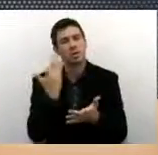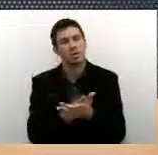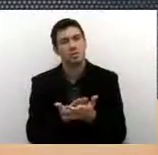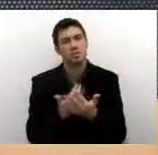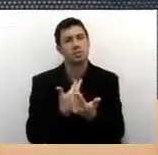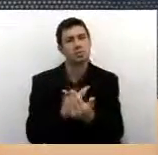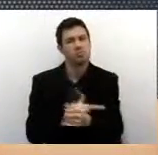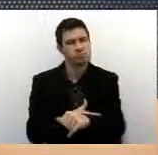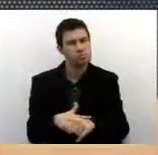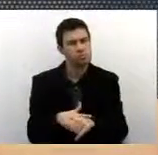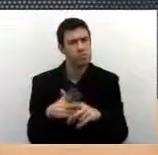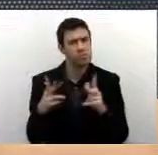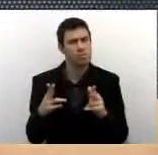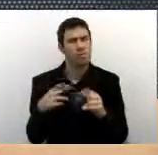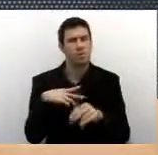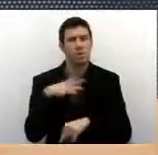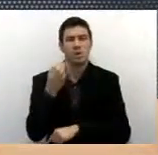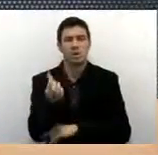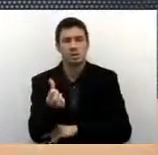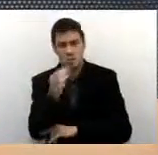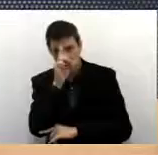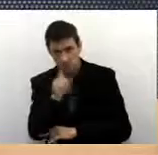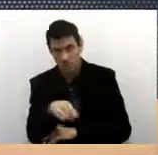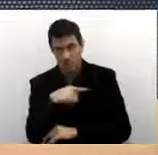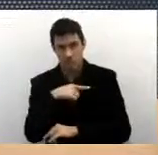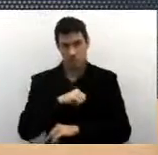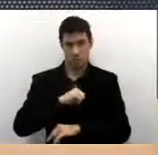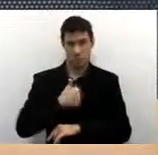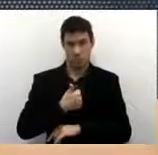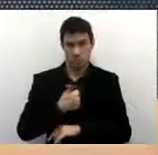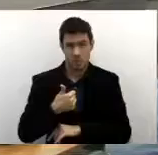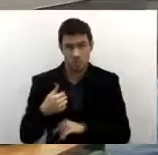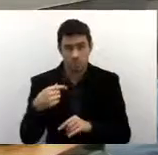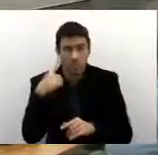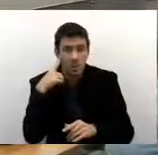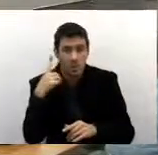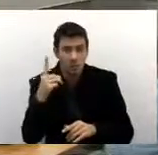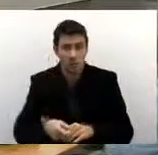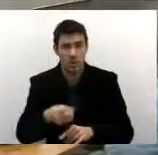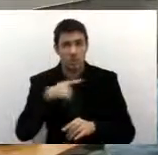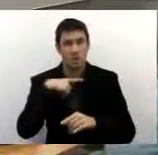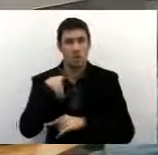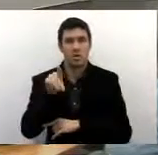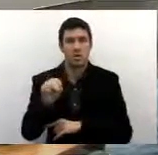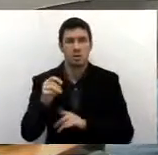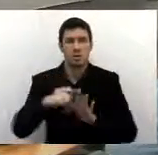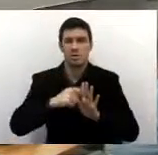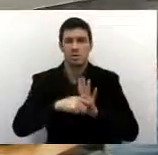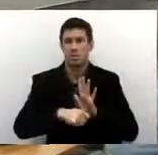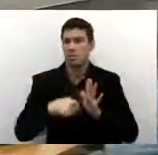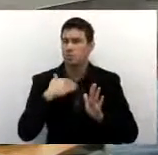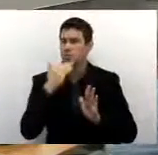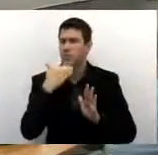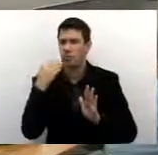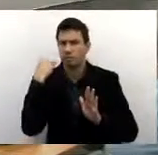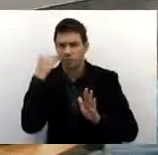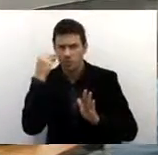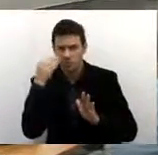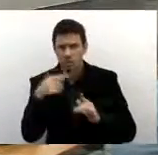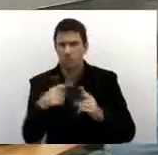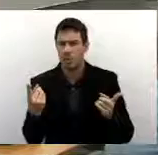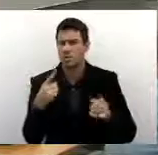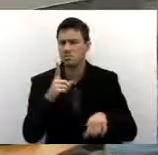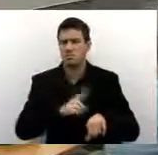dizendo, vereador, o senhor com 6 mandatos, esse vereador, como no primeiro mandato, com apenas 10 meses, é muito pouco inexperiente. Mas, em momento